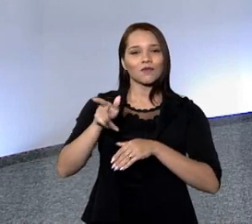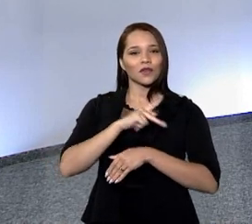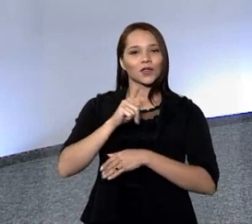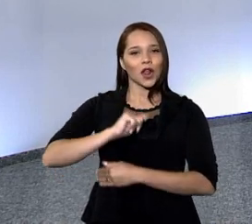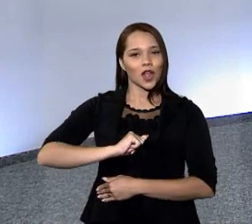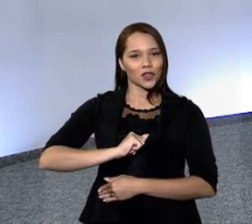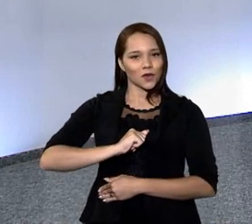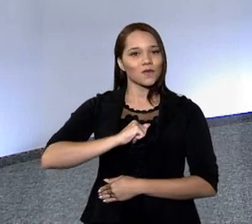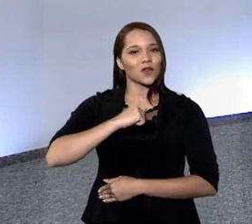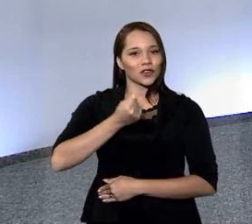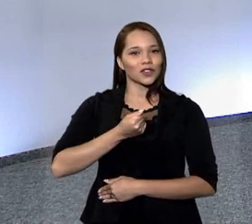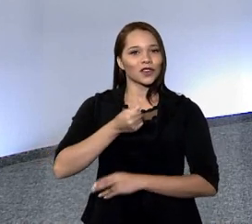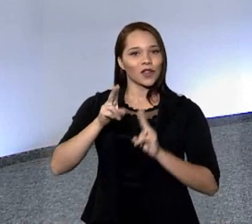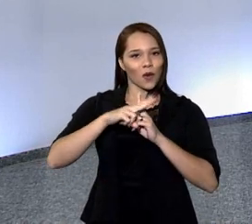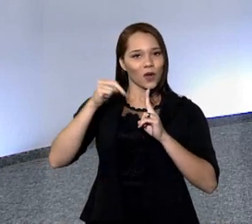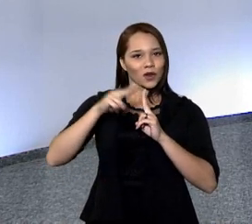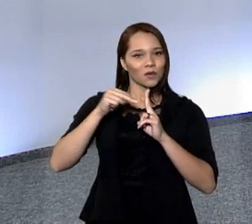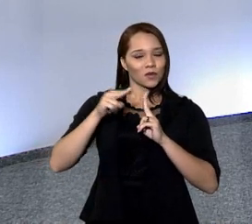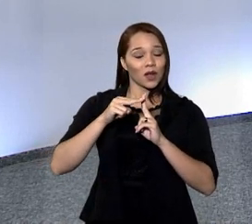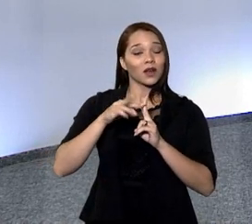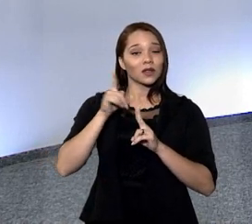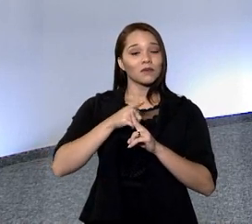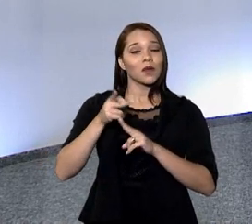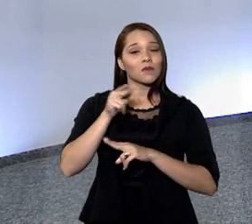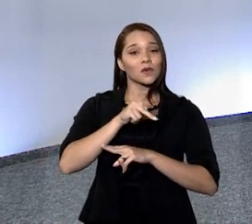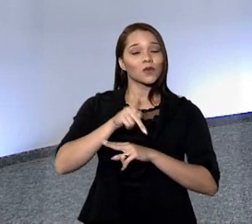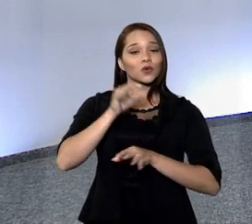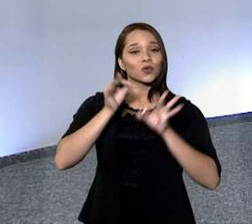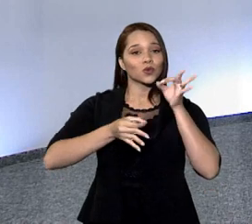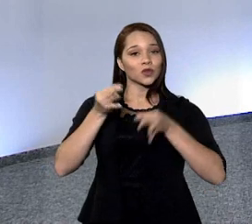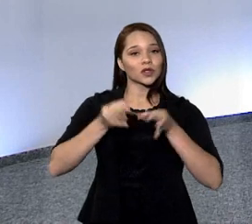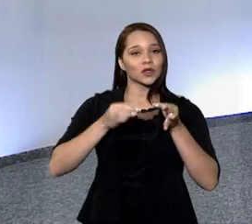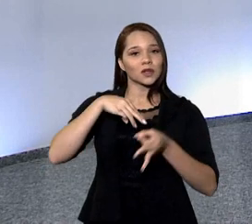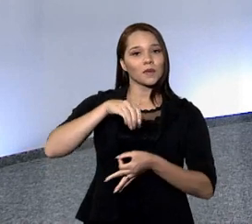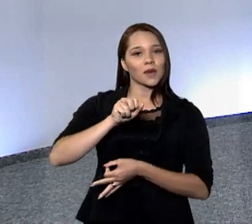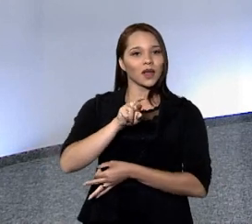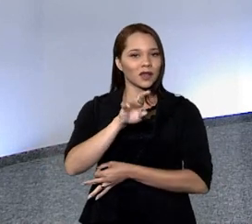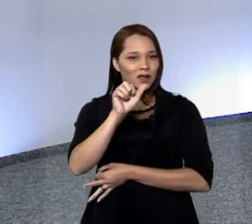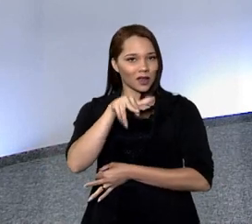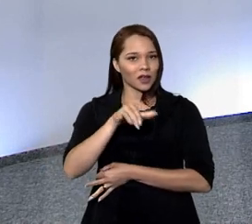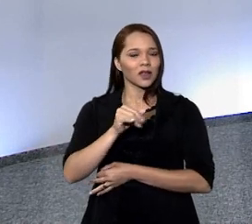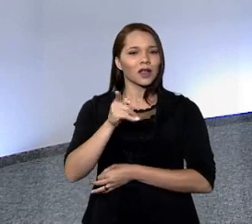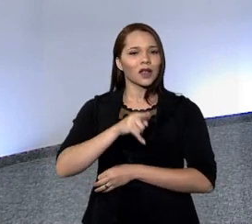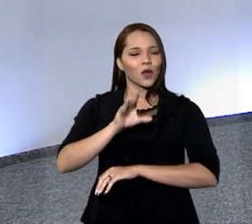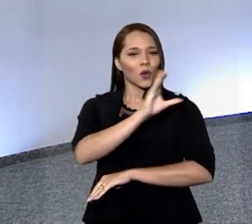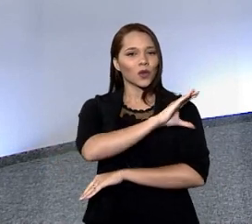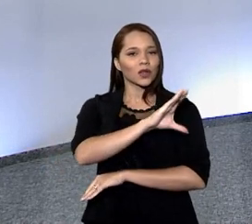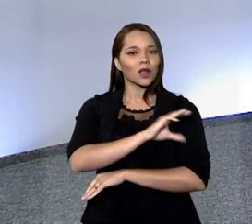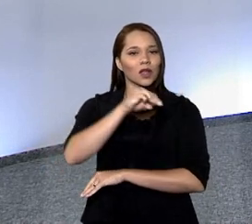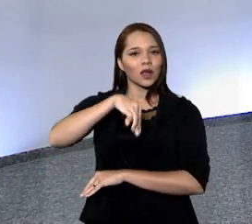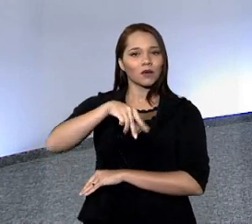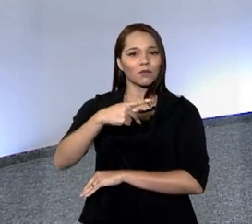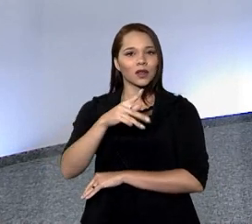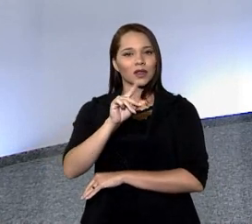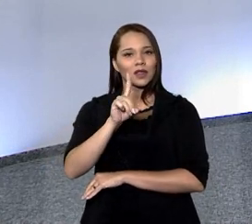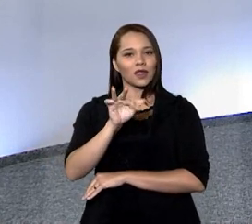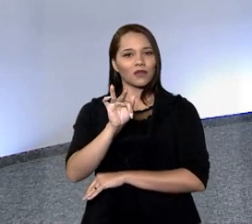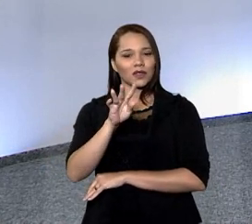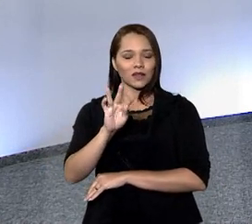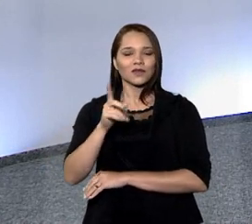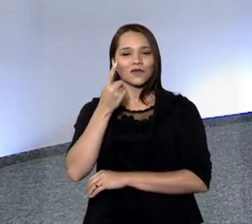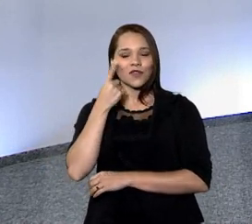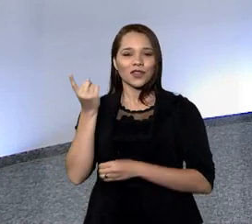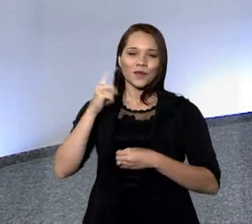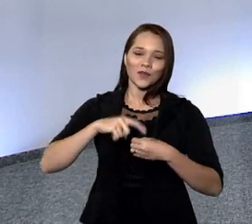universidade de brasília aliás a nota ea promotora de justiça mariana távora coordenadora do núcleo de gênero do mpdft a gente volta logo